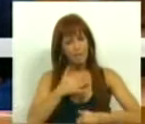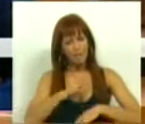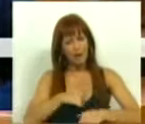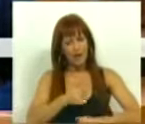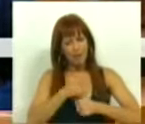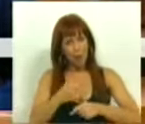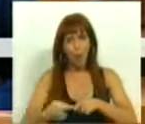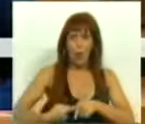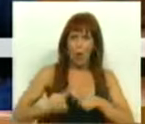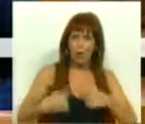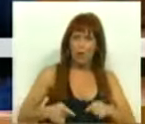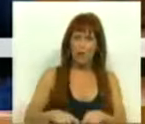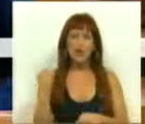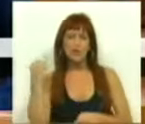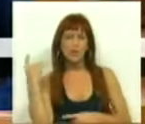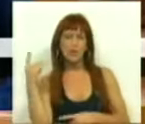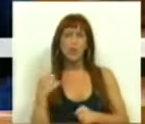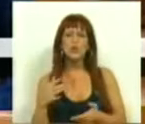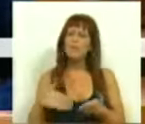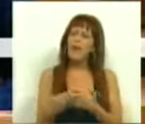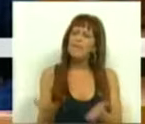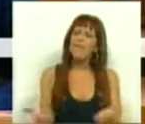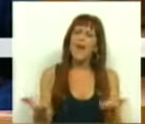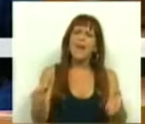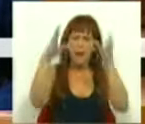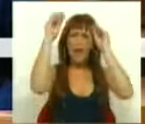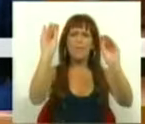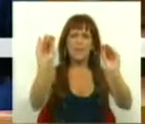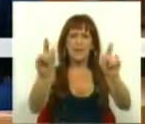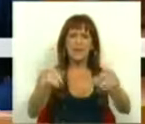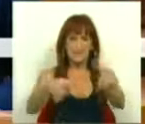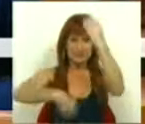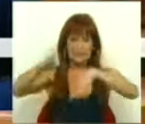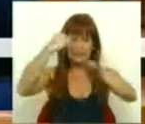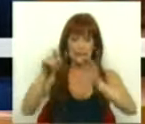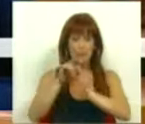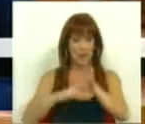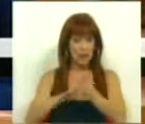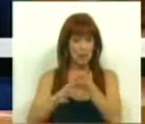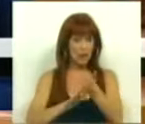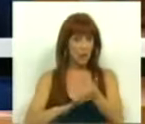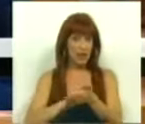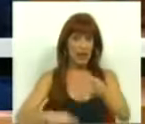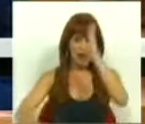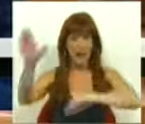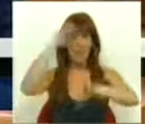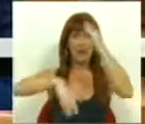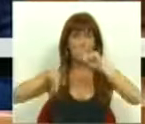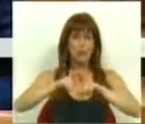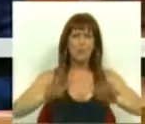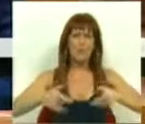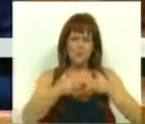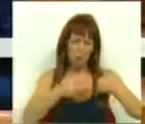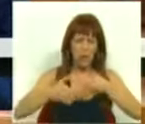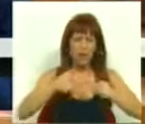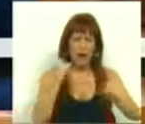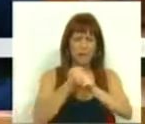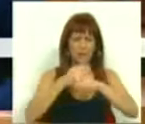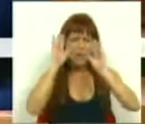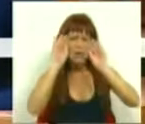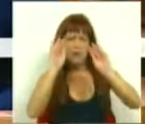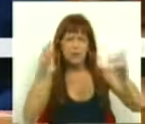gosto e motivação, e há instrumentos que estimulam a aprendizagem. Estes princípios básicos sobre a aprendizagem devem orientar a